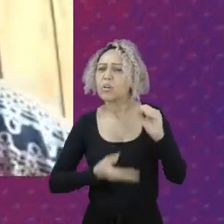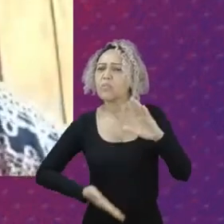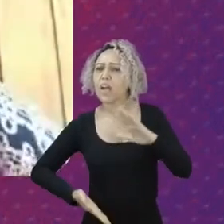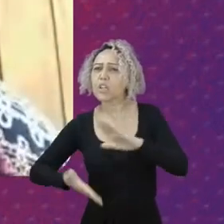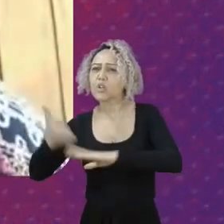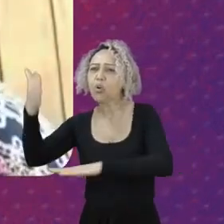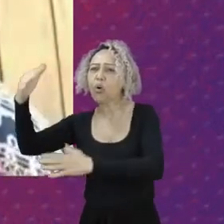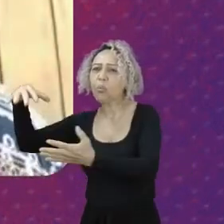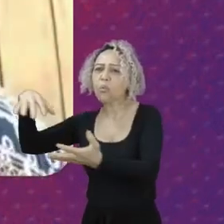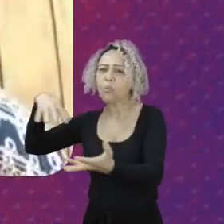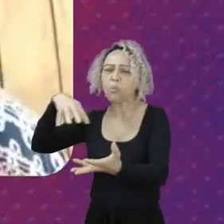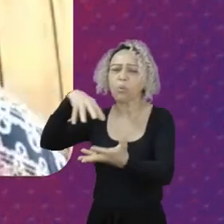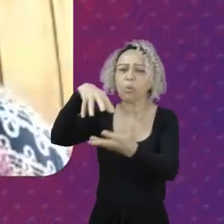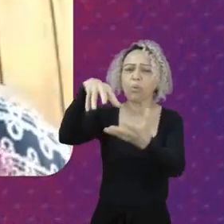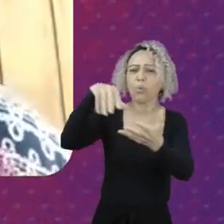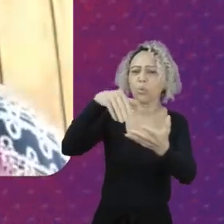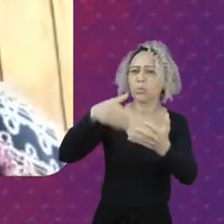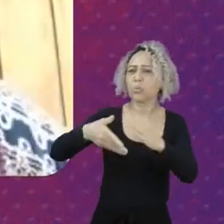produção, né,